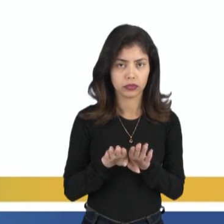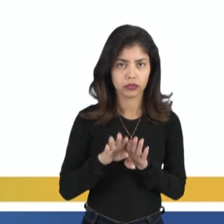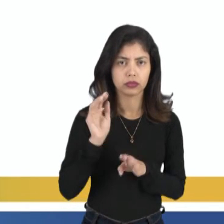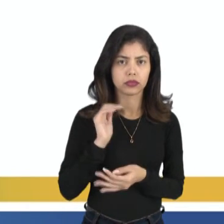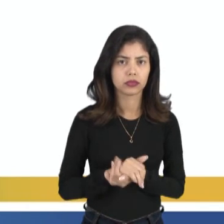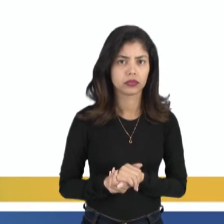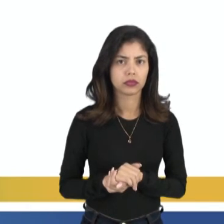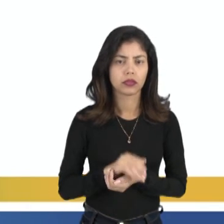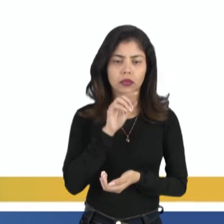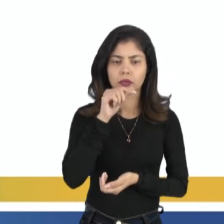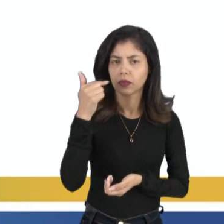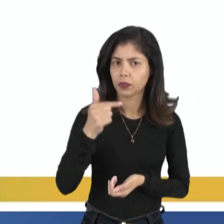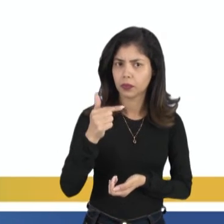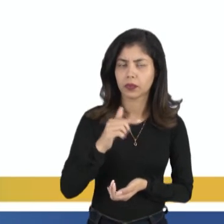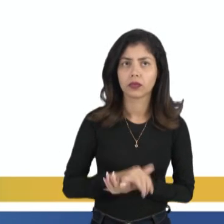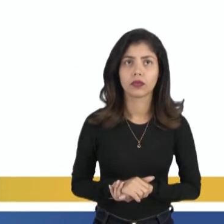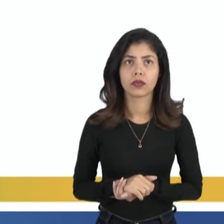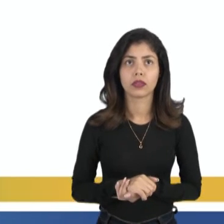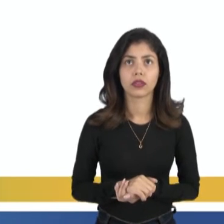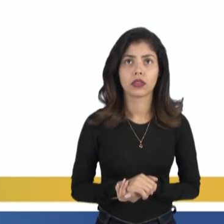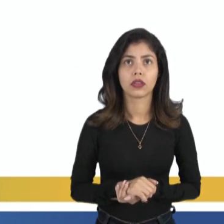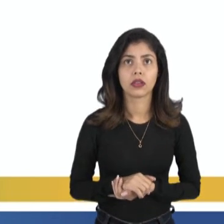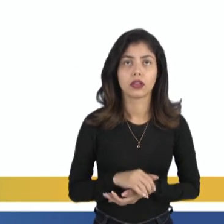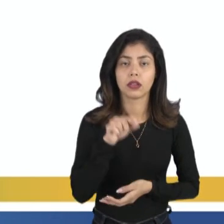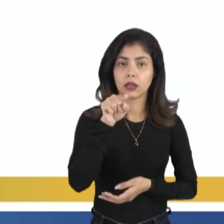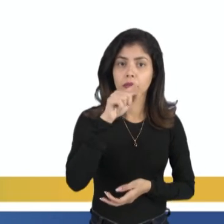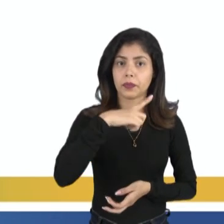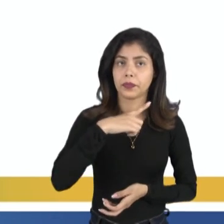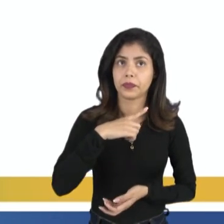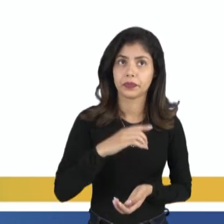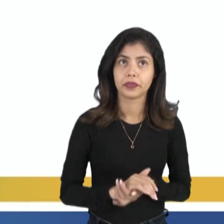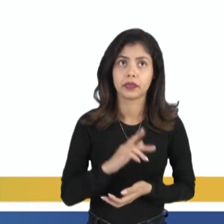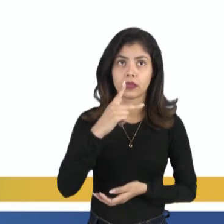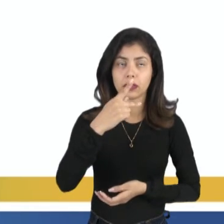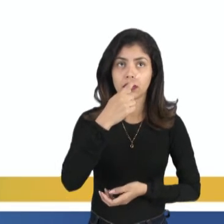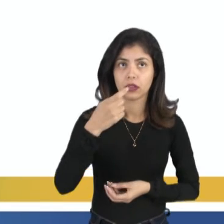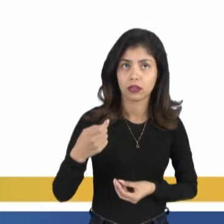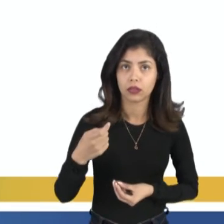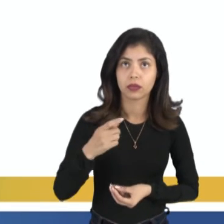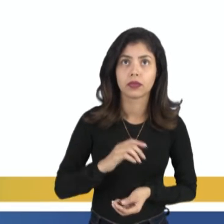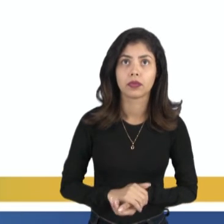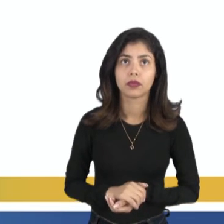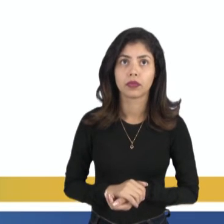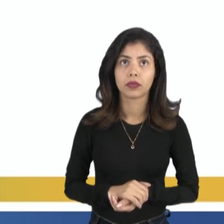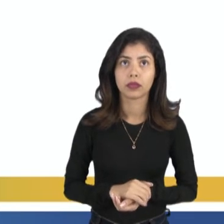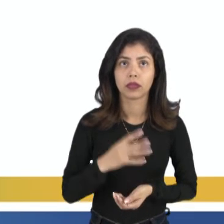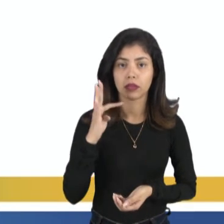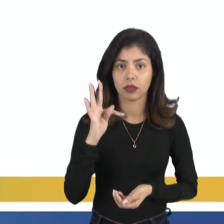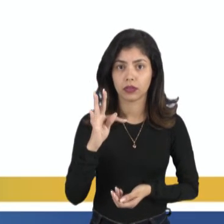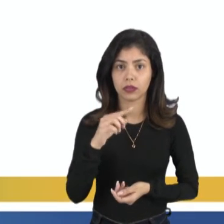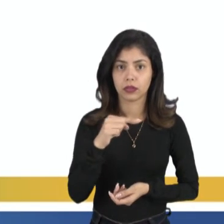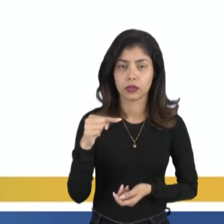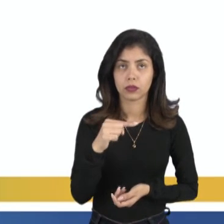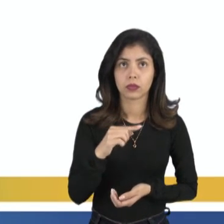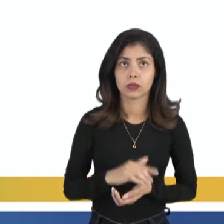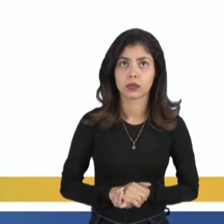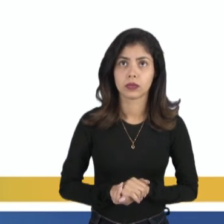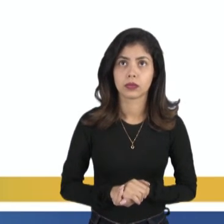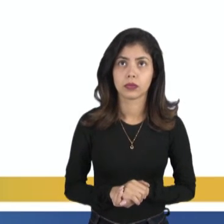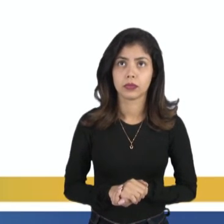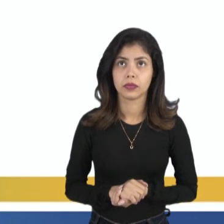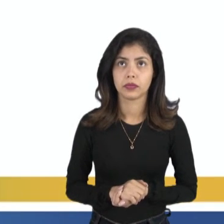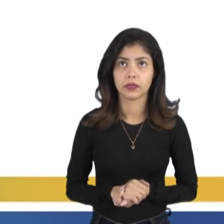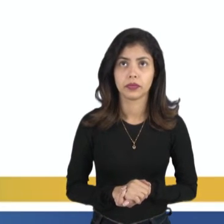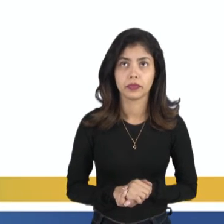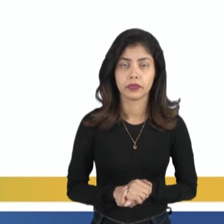segundo ao quadrado. E aqui no bloco A nós temos P de x puxando para cá, menos T, que é esse mesmo T